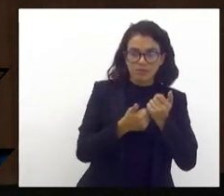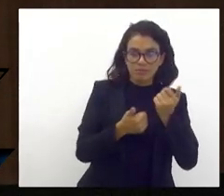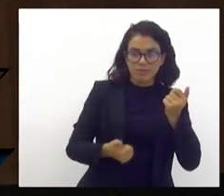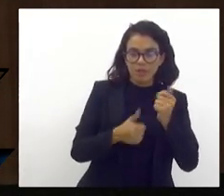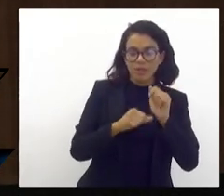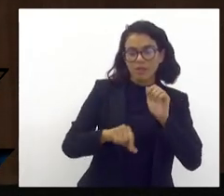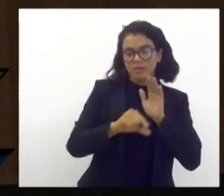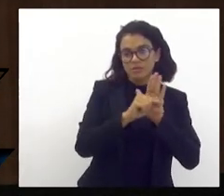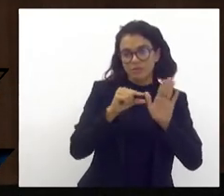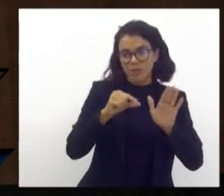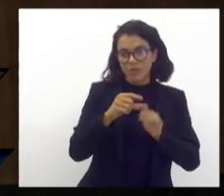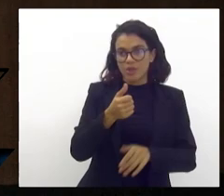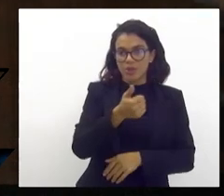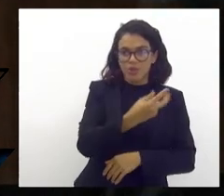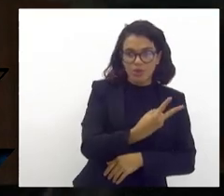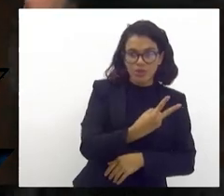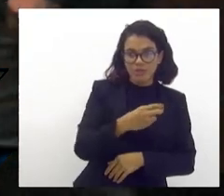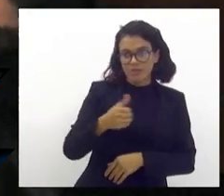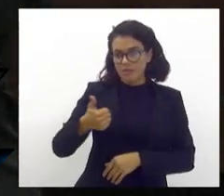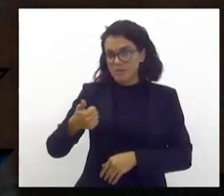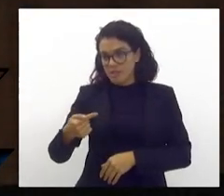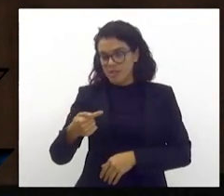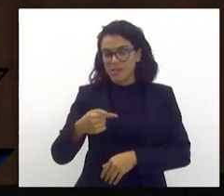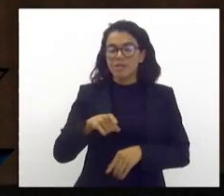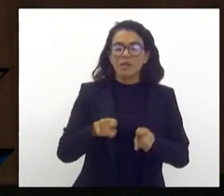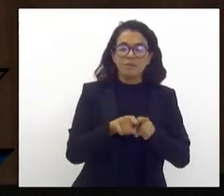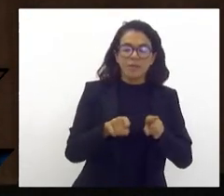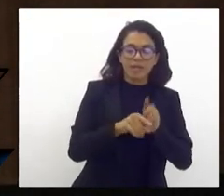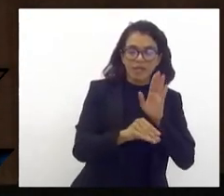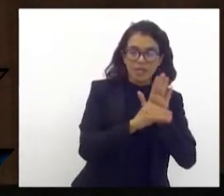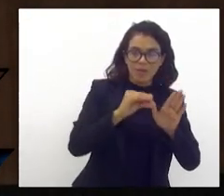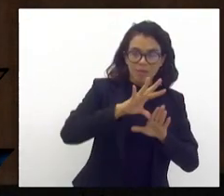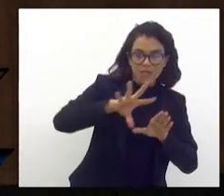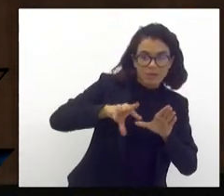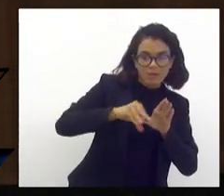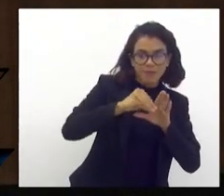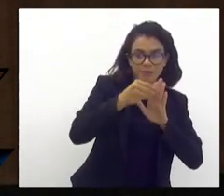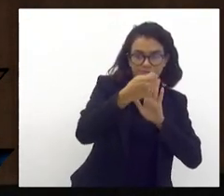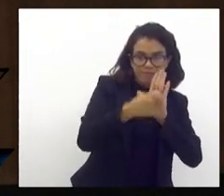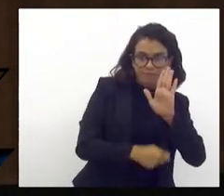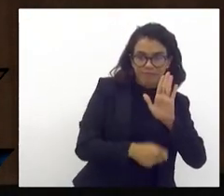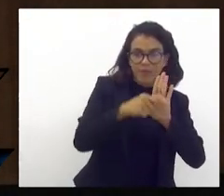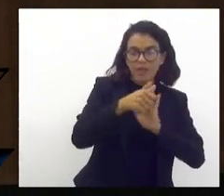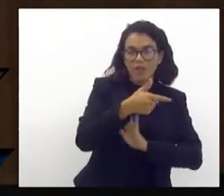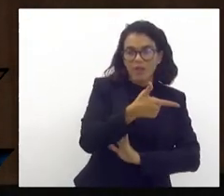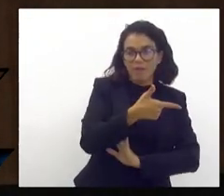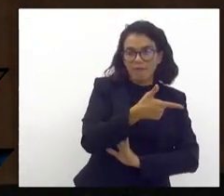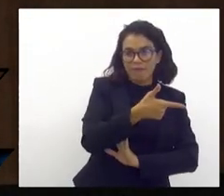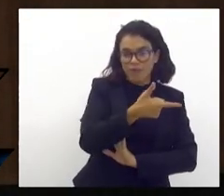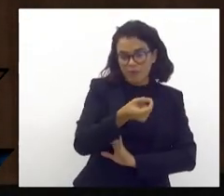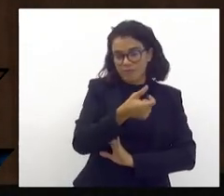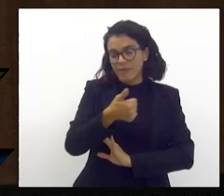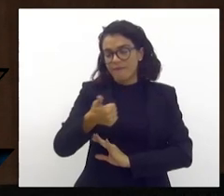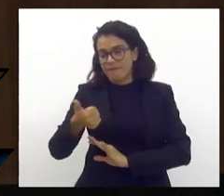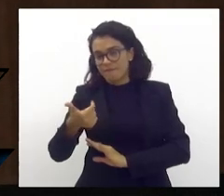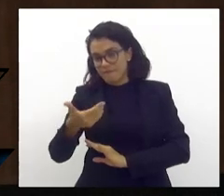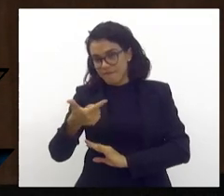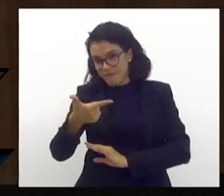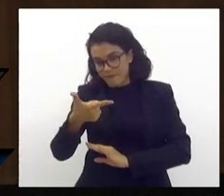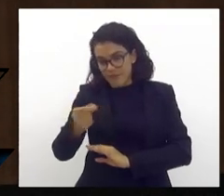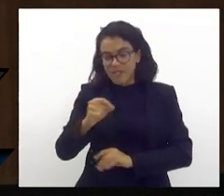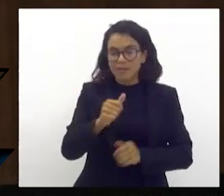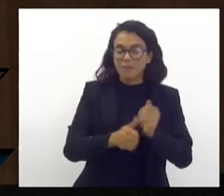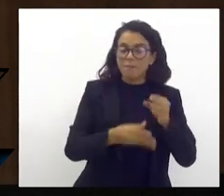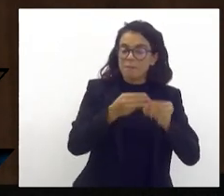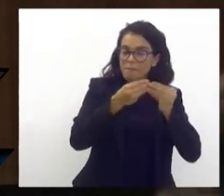e 17, favorável com subemenda aglutinativa as emendas 15 e 20, prejudicadas as emendas 7 e